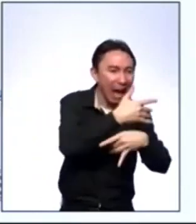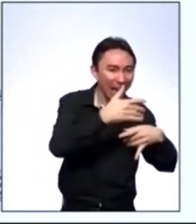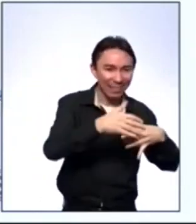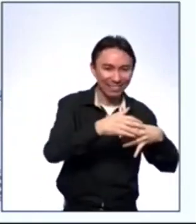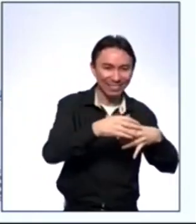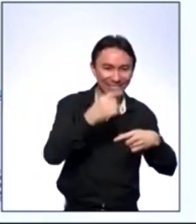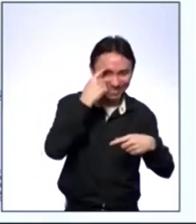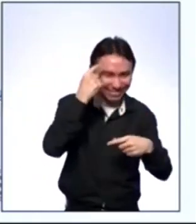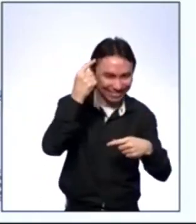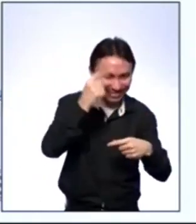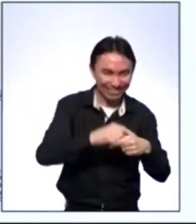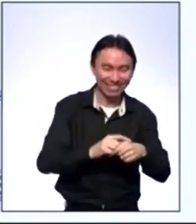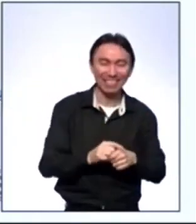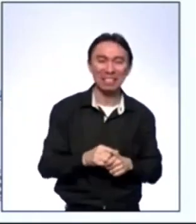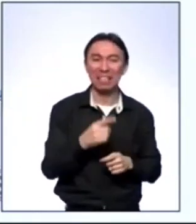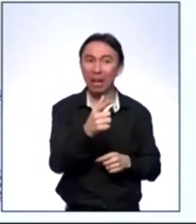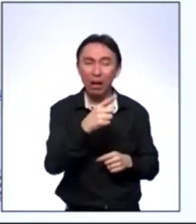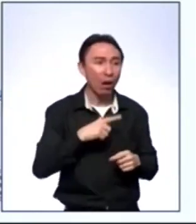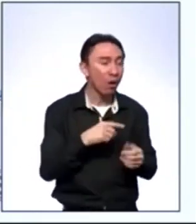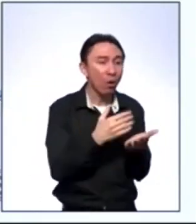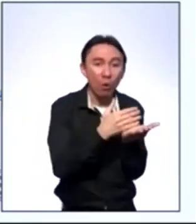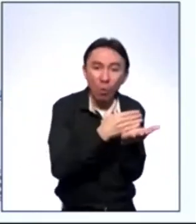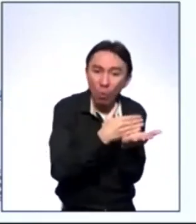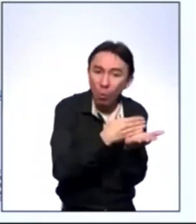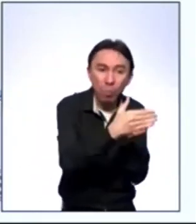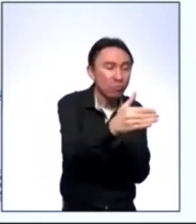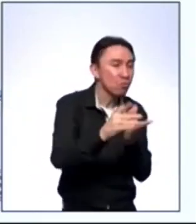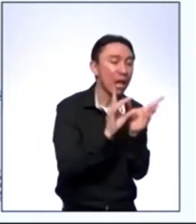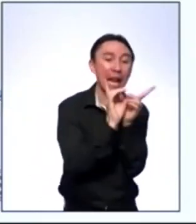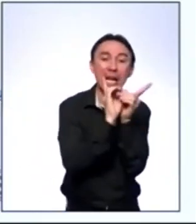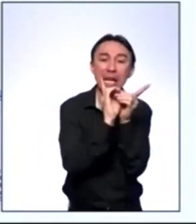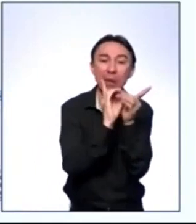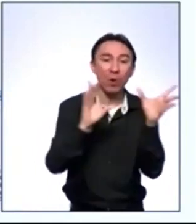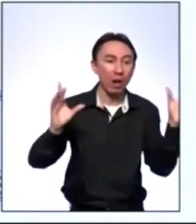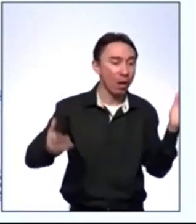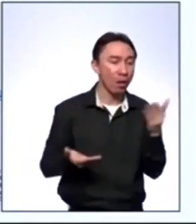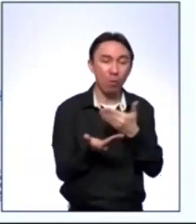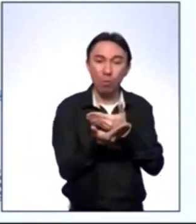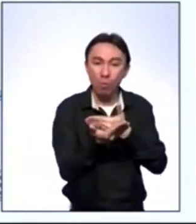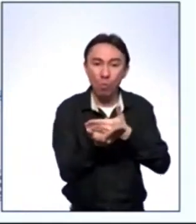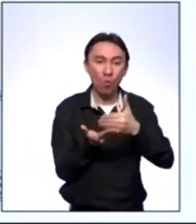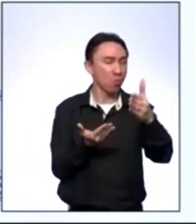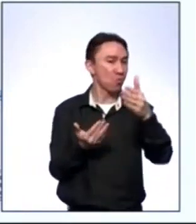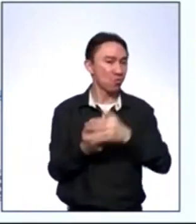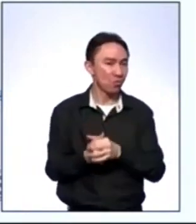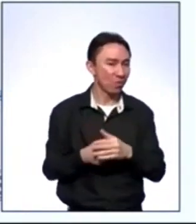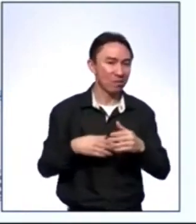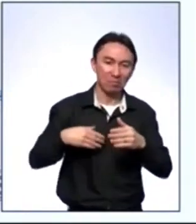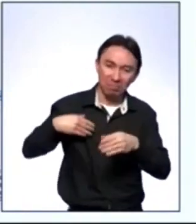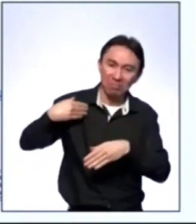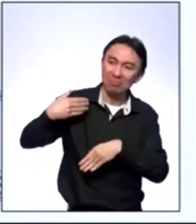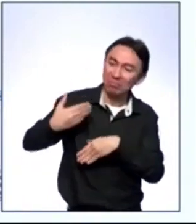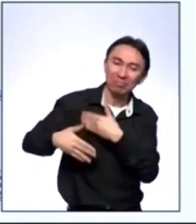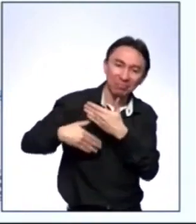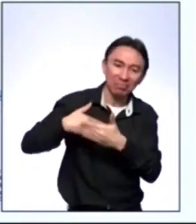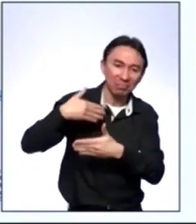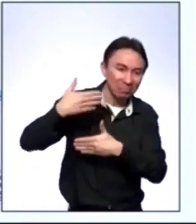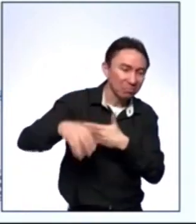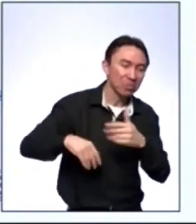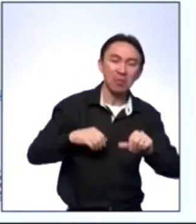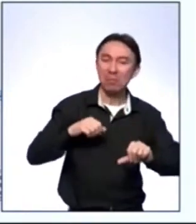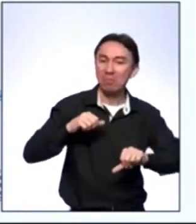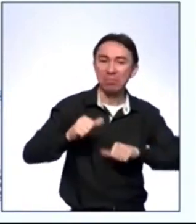democracia, essa democracia que foi aperfeiçoada ao longo dos tempos, não é? Sobretudo a partir da Idade Moderna,